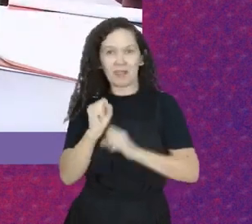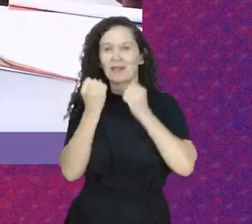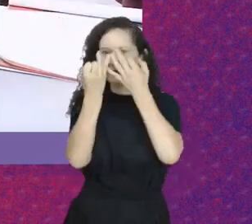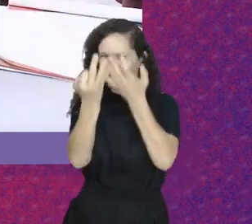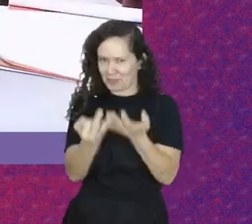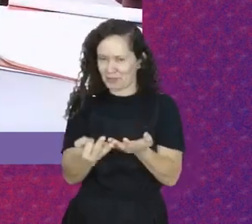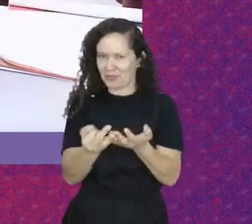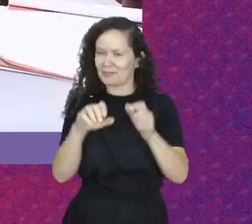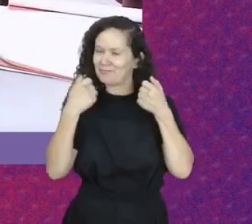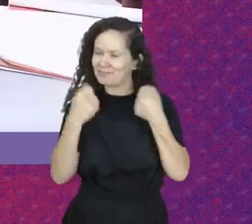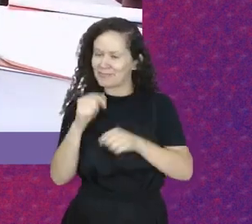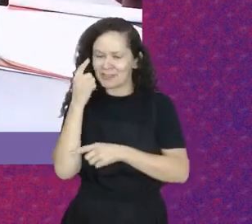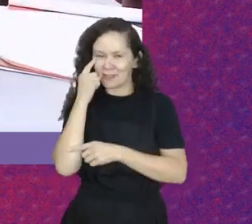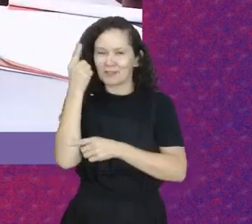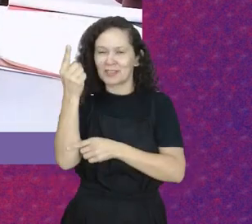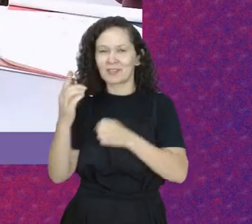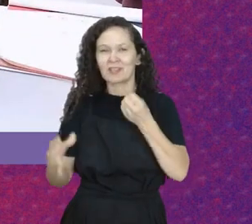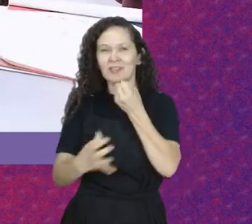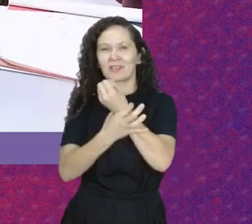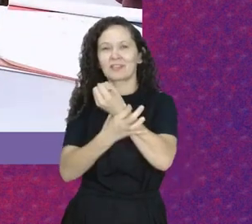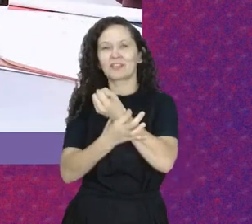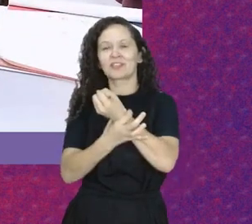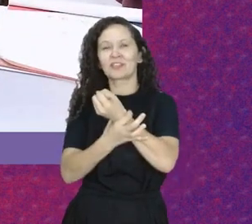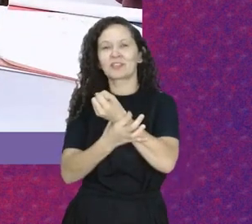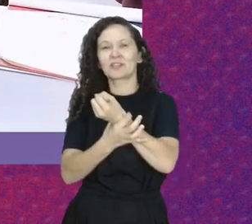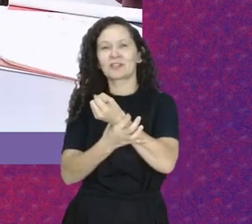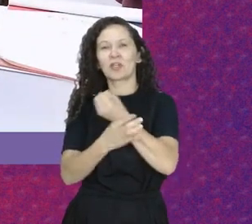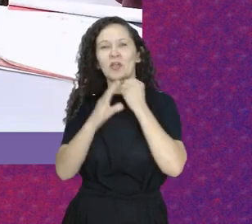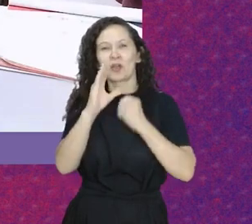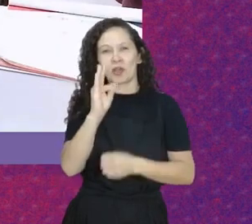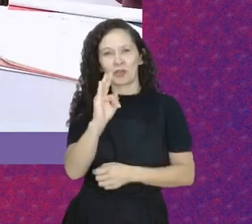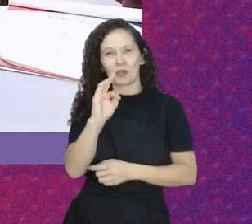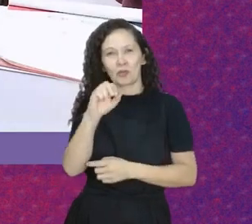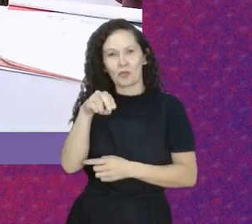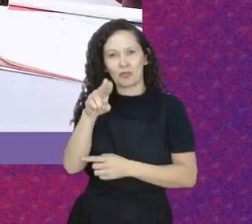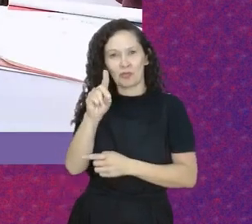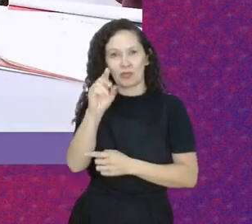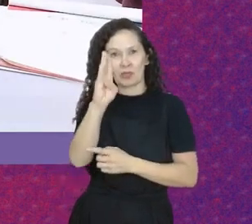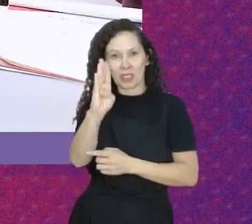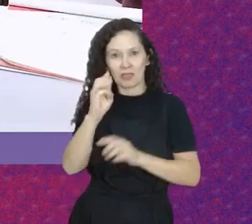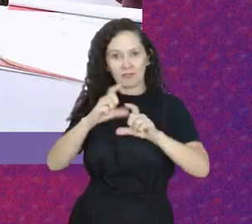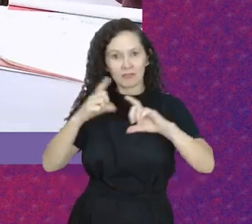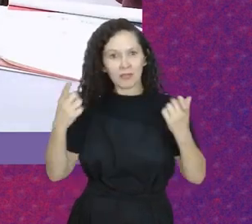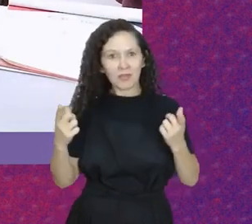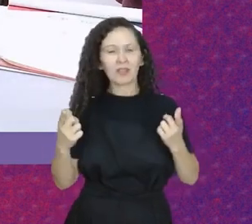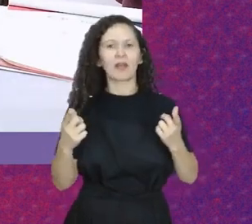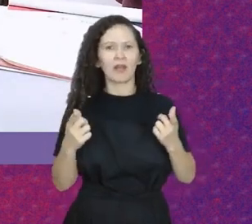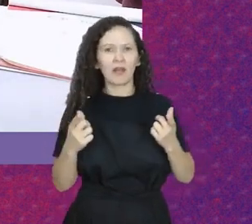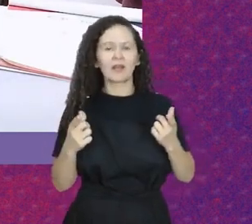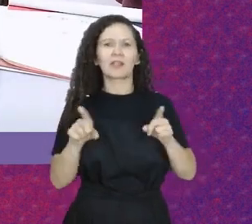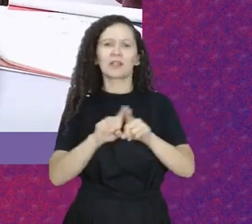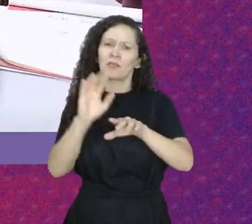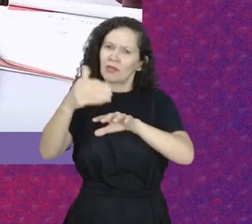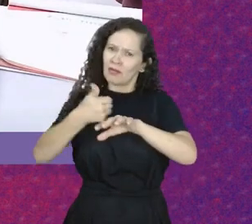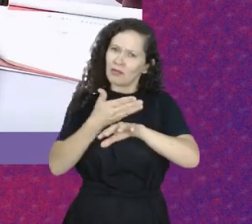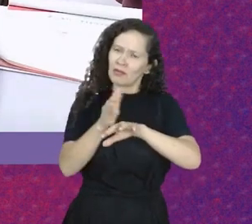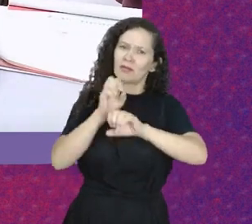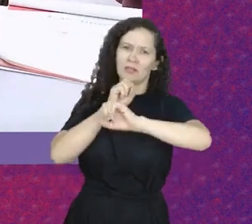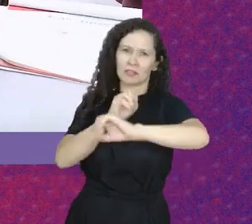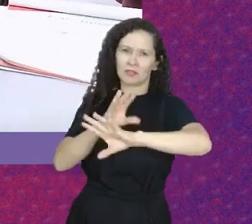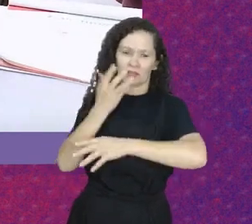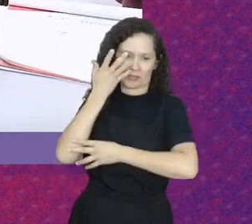colocou, né, a garantia dos recursos do Fundeb para ampliação, né, e universalização do acesso à